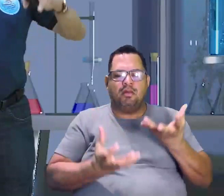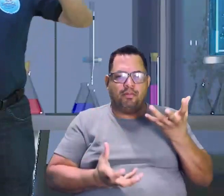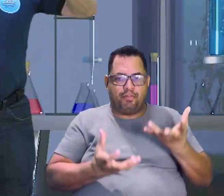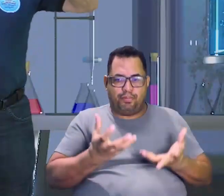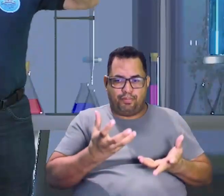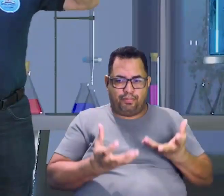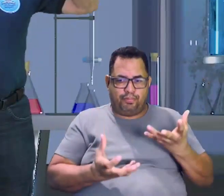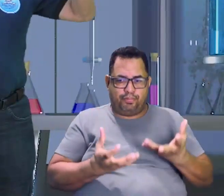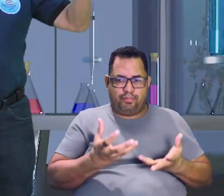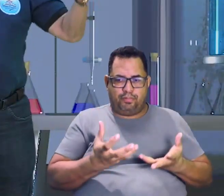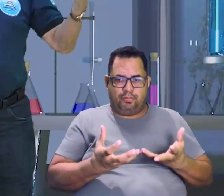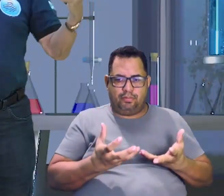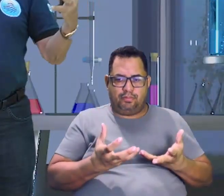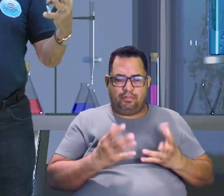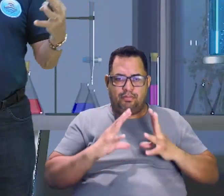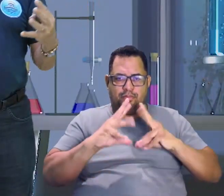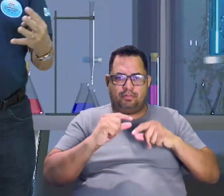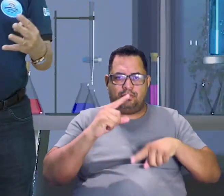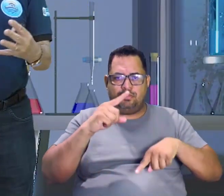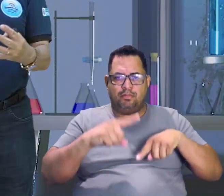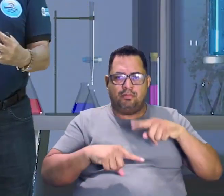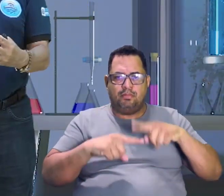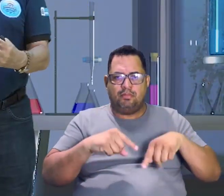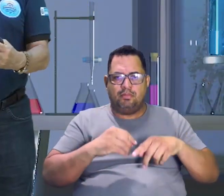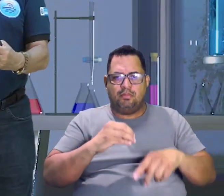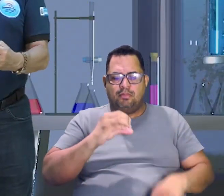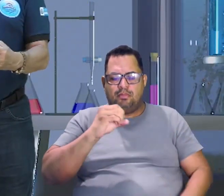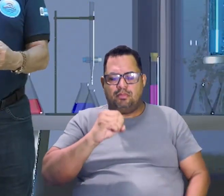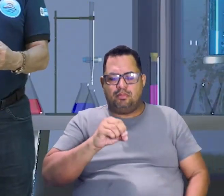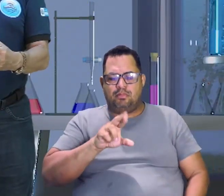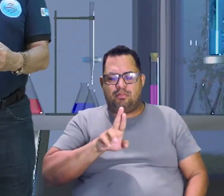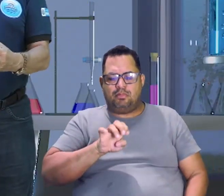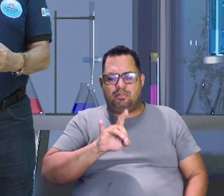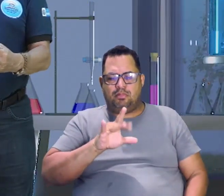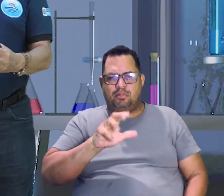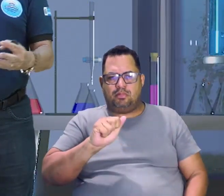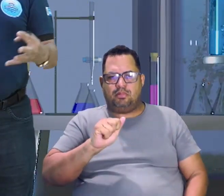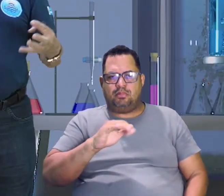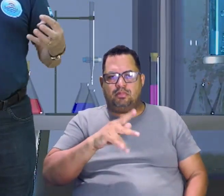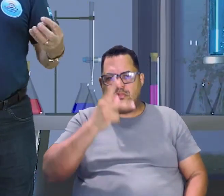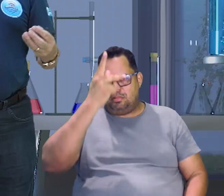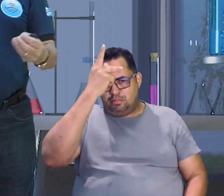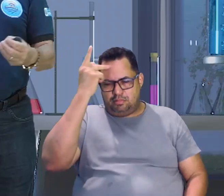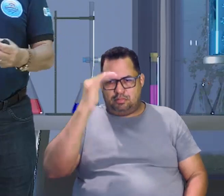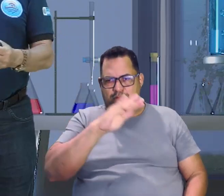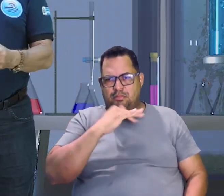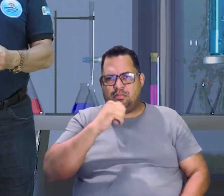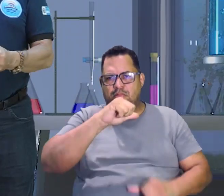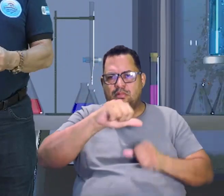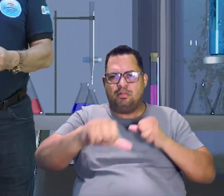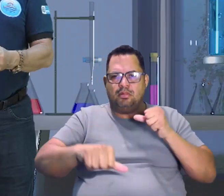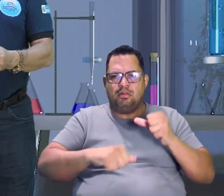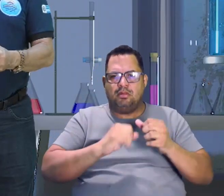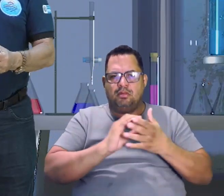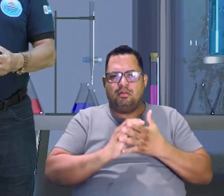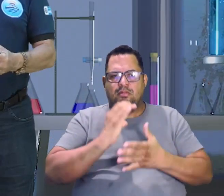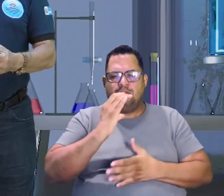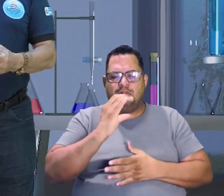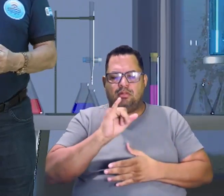queimou, então todo o material orgânico daquela pessoa que morreu, ela vai se transformar em cinza